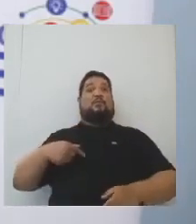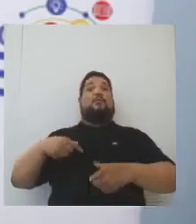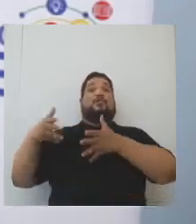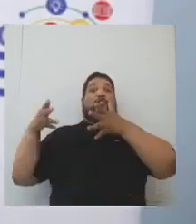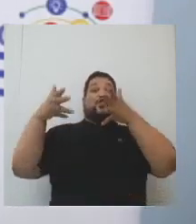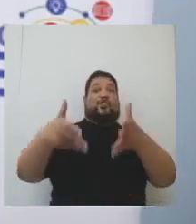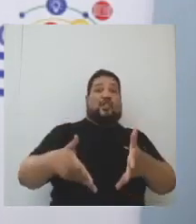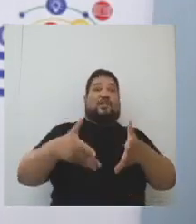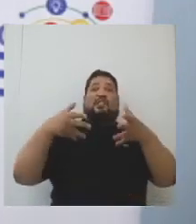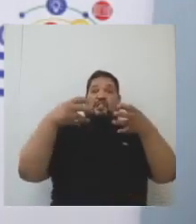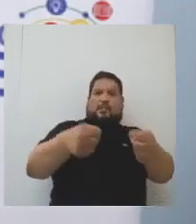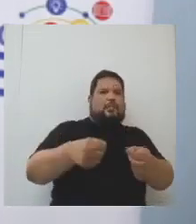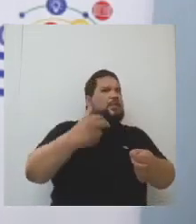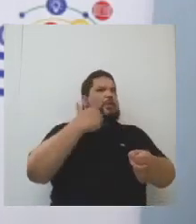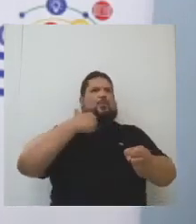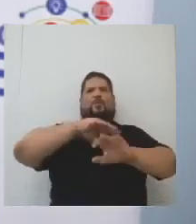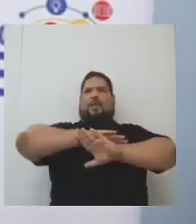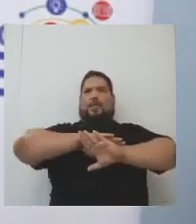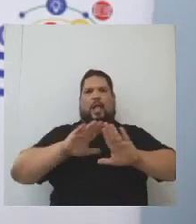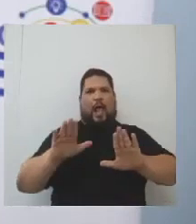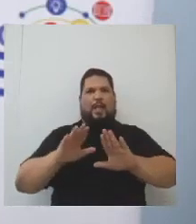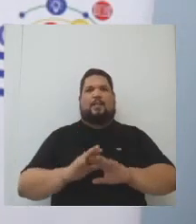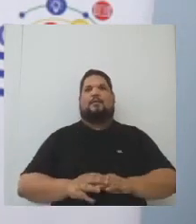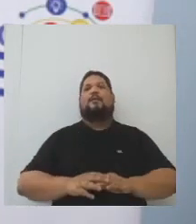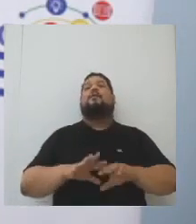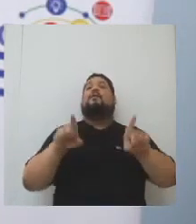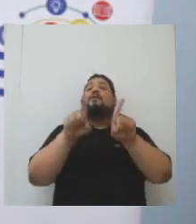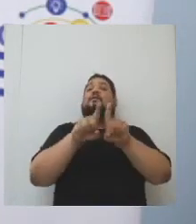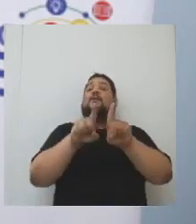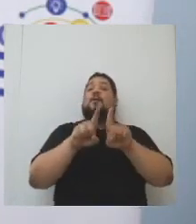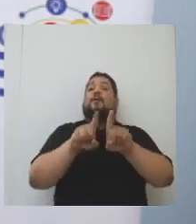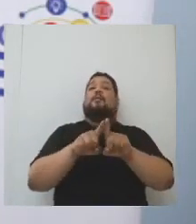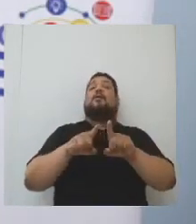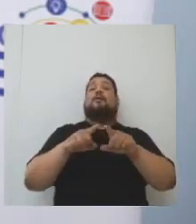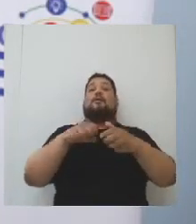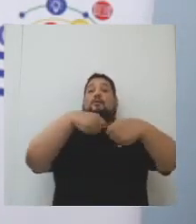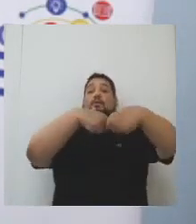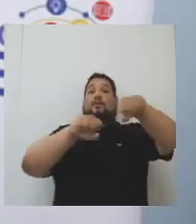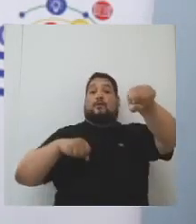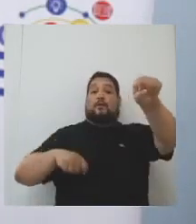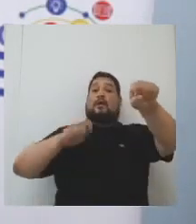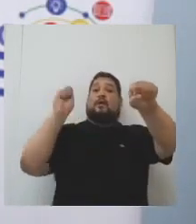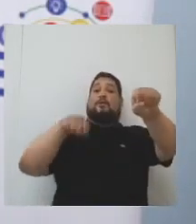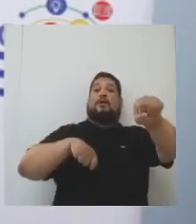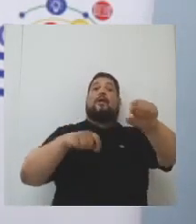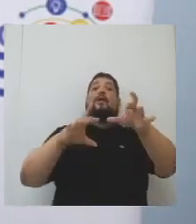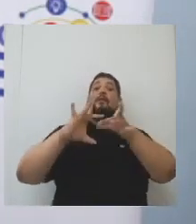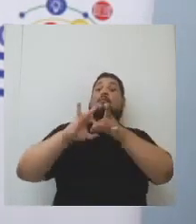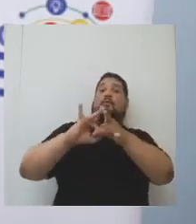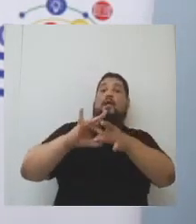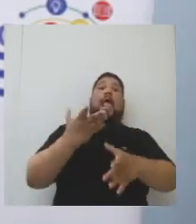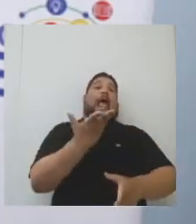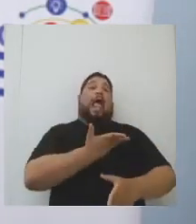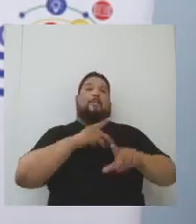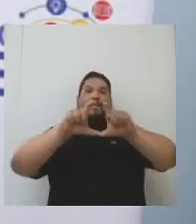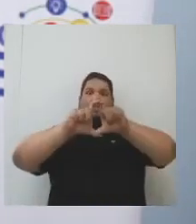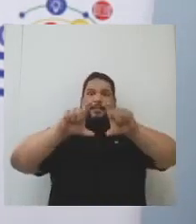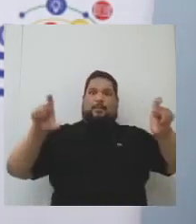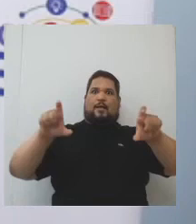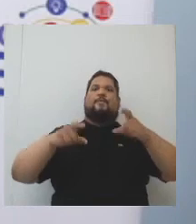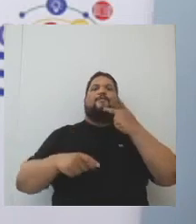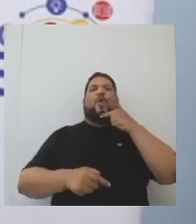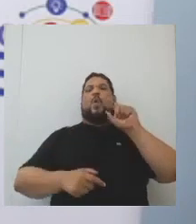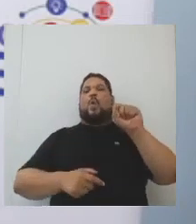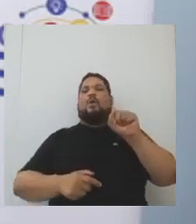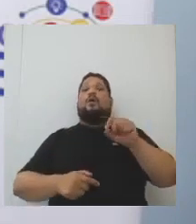Agora, ao mesmo tempo, vamos ter também o seguinte, uma das exigências do Tratado de Aliança e Amizade é que, na verdade,